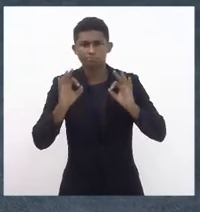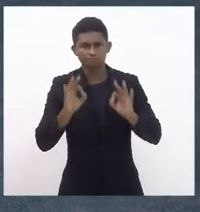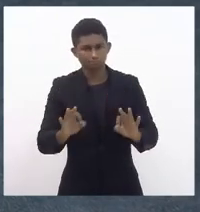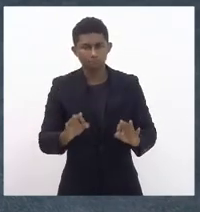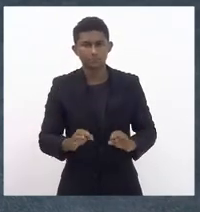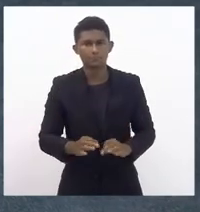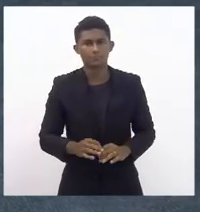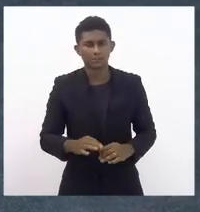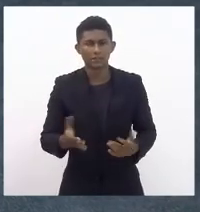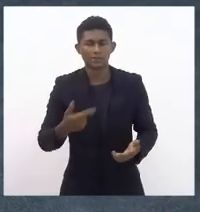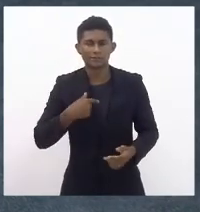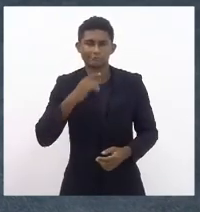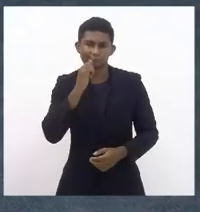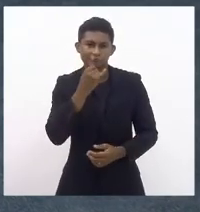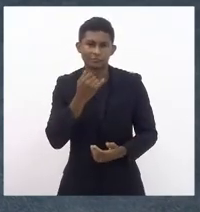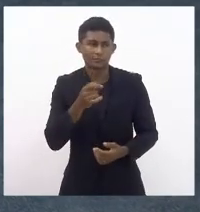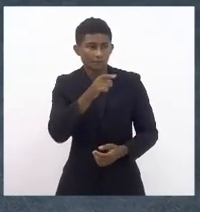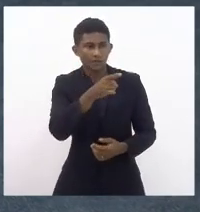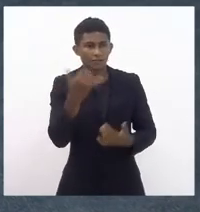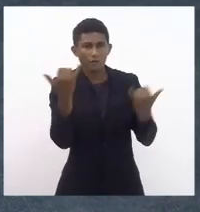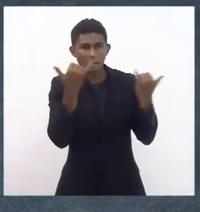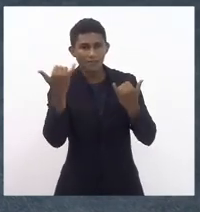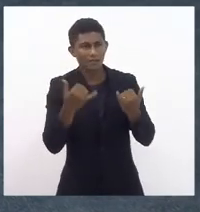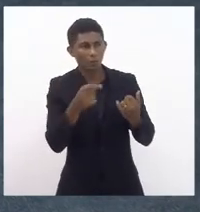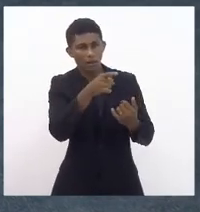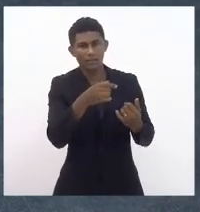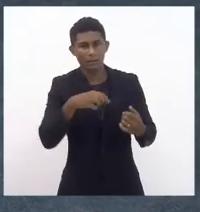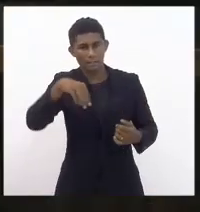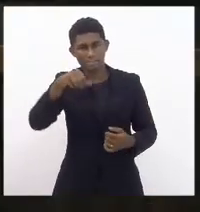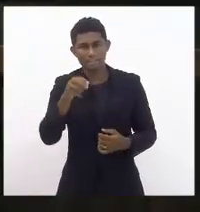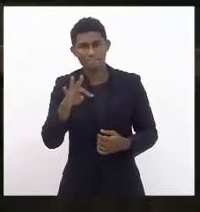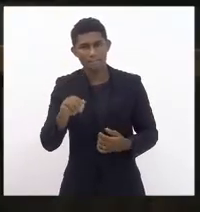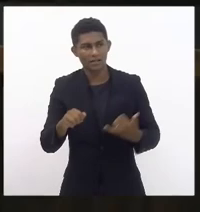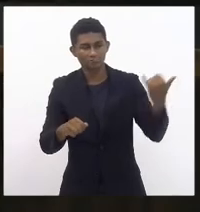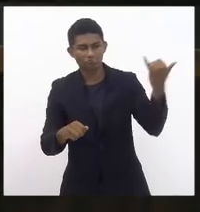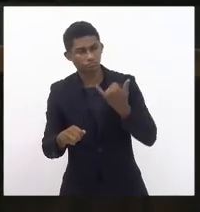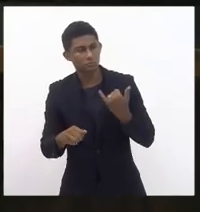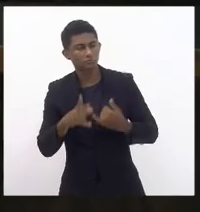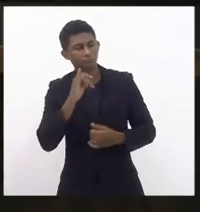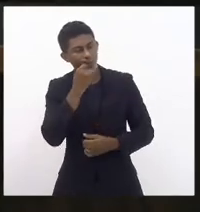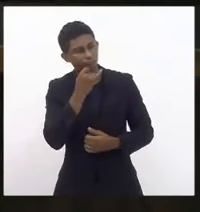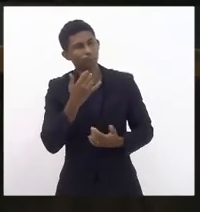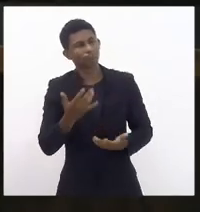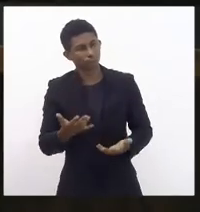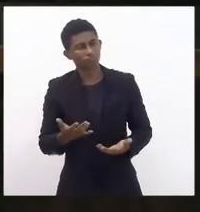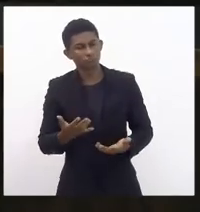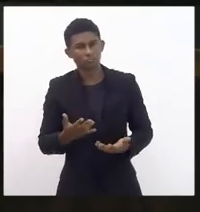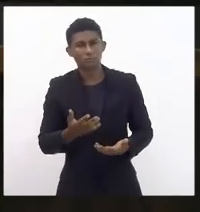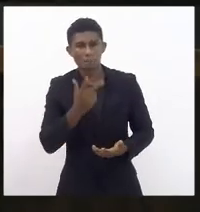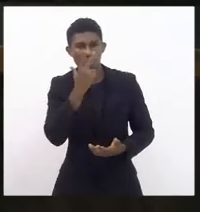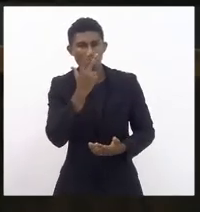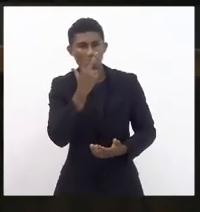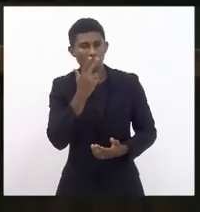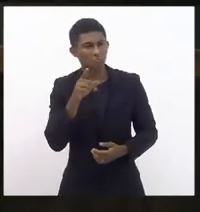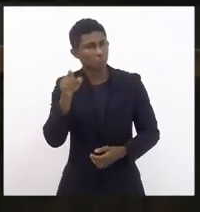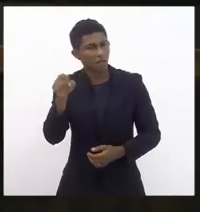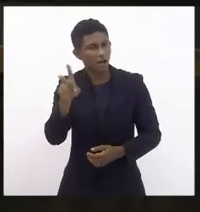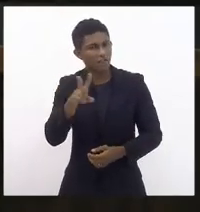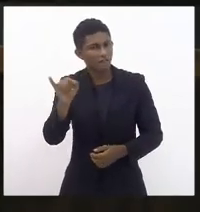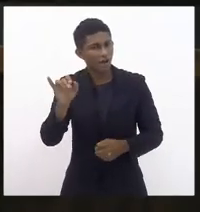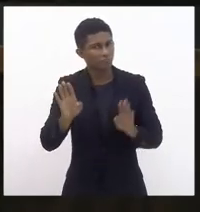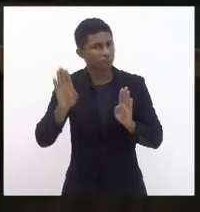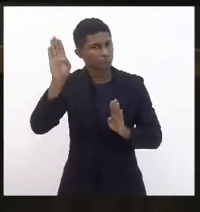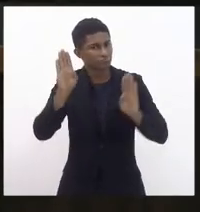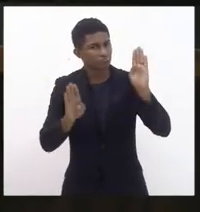é lamentável não sabia dessa informação que a Marta trouxe aqui é o que não é bem uma informação Então tá vendo uma especulação em torno de eventual